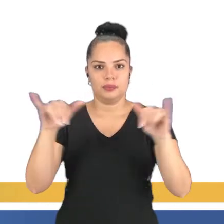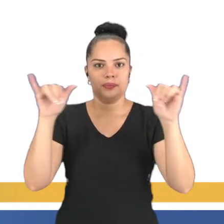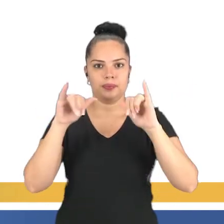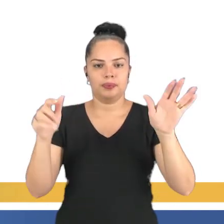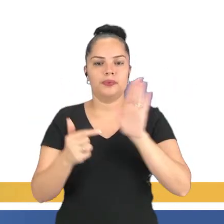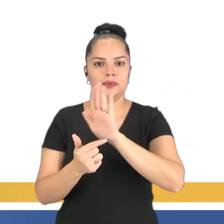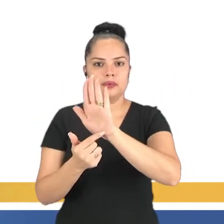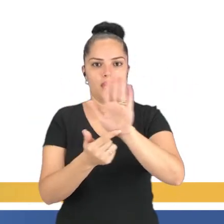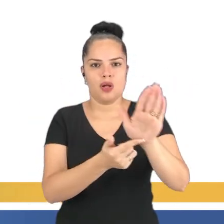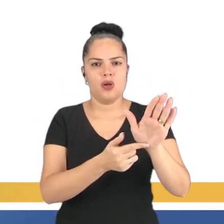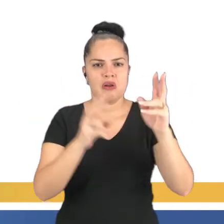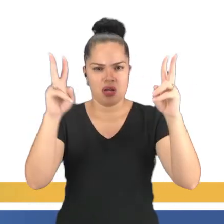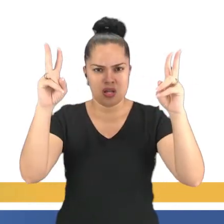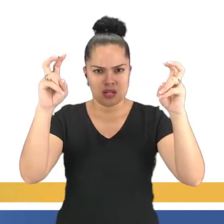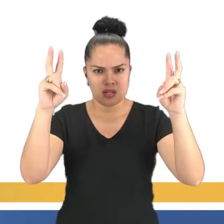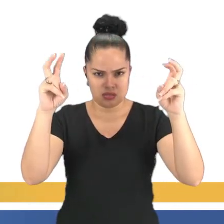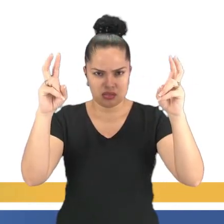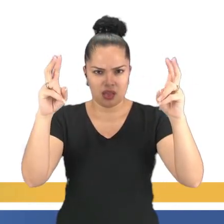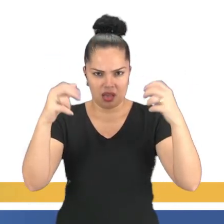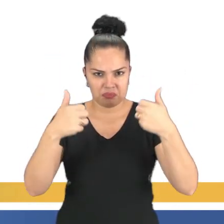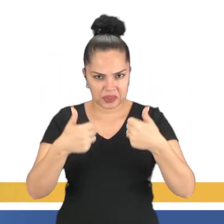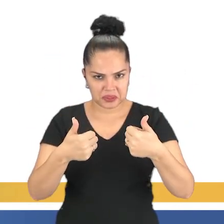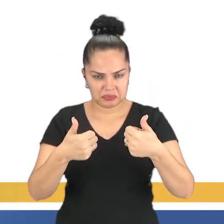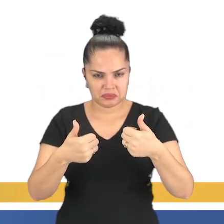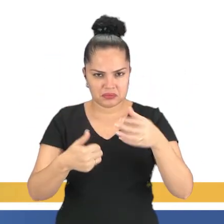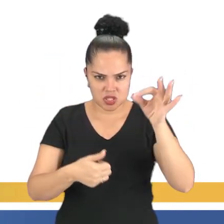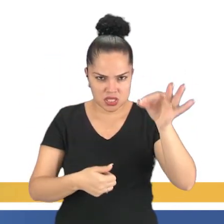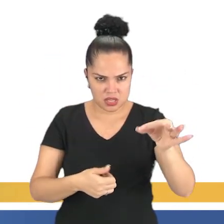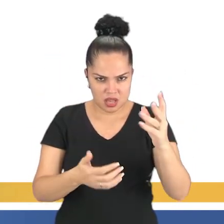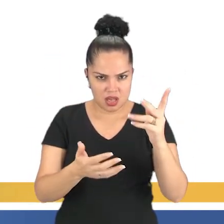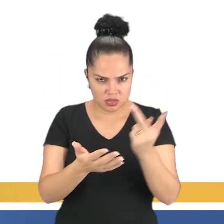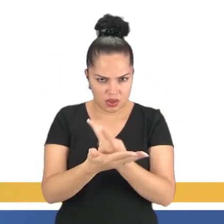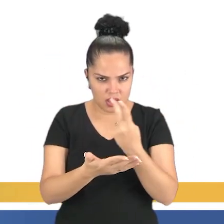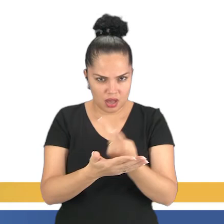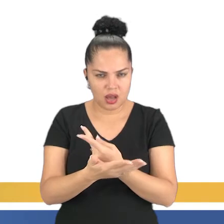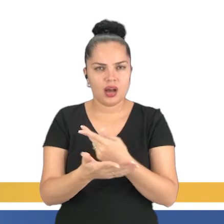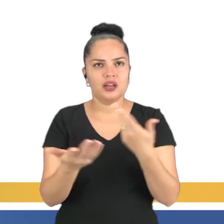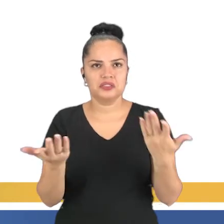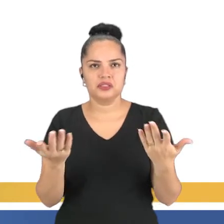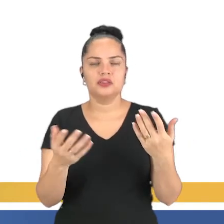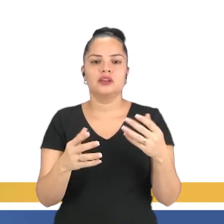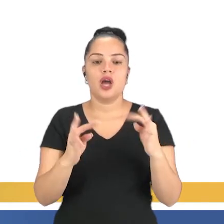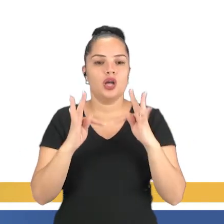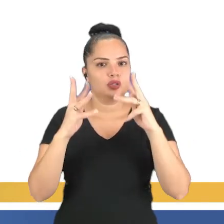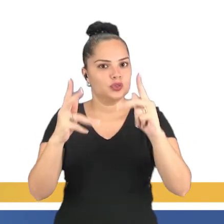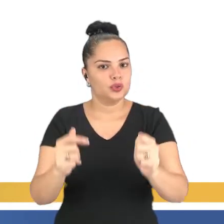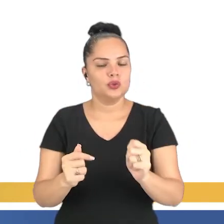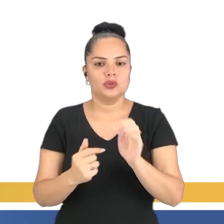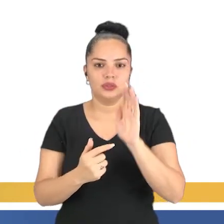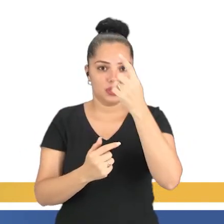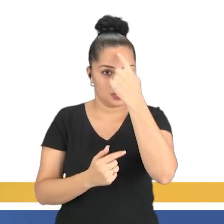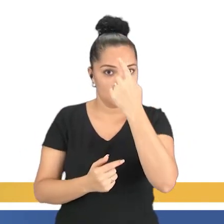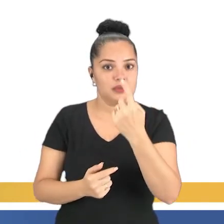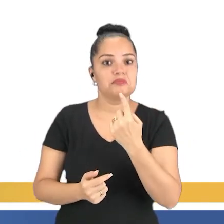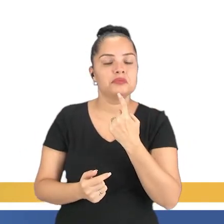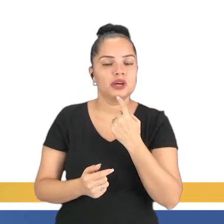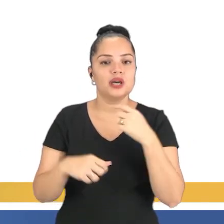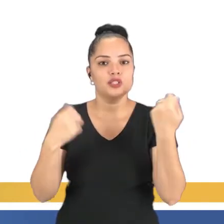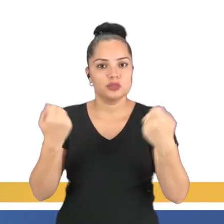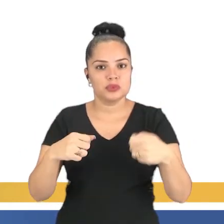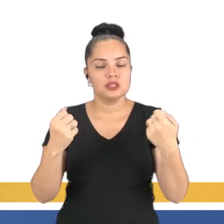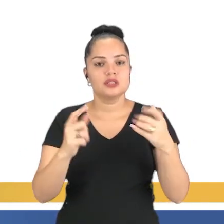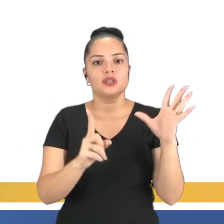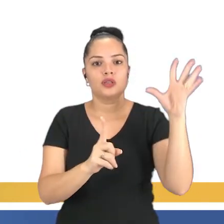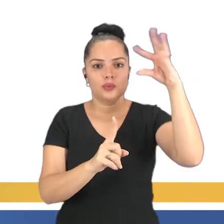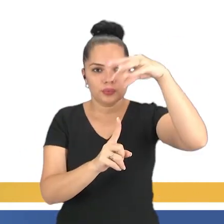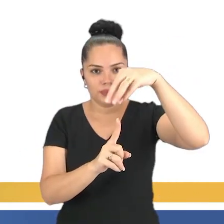tema. Será que é verdadeira essa informação? Todas as informações e imagens são selecionadas para ressaltar esse foco. No